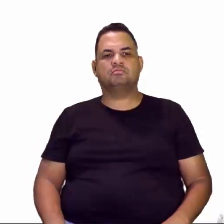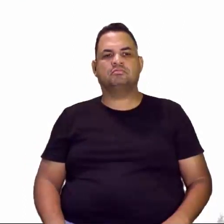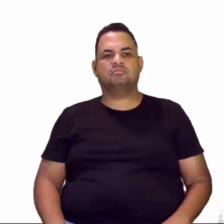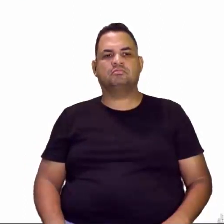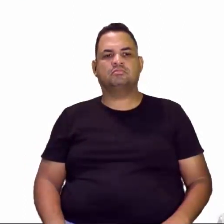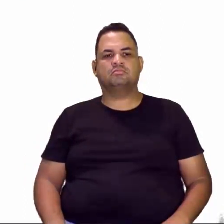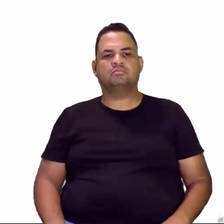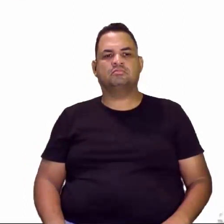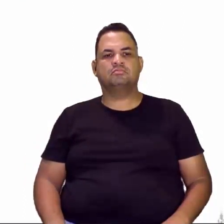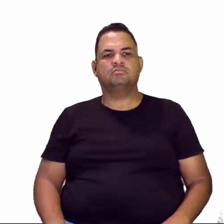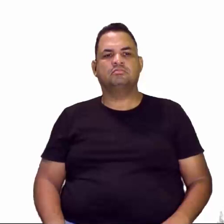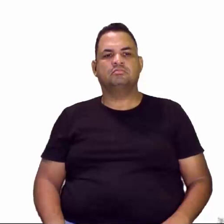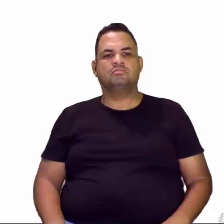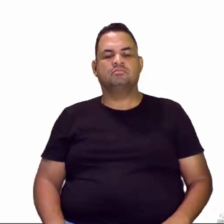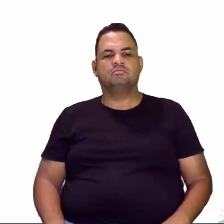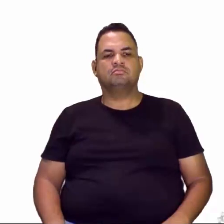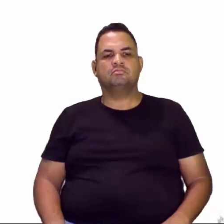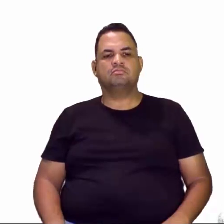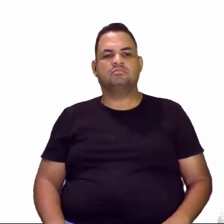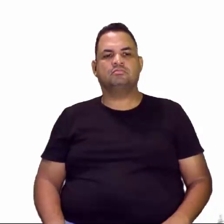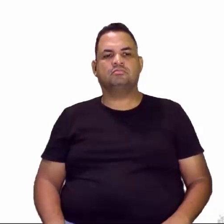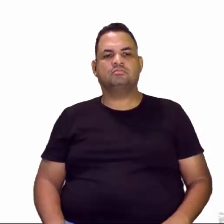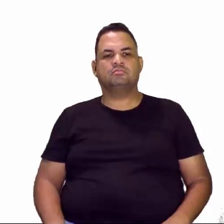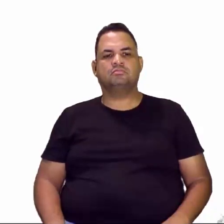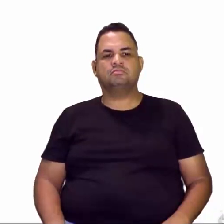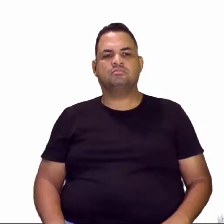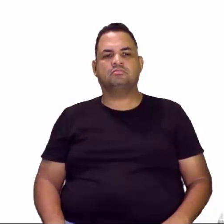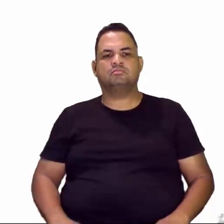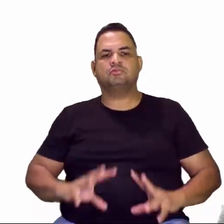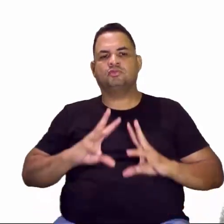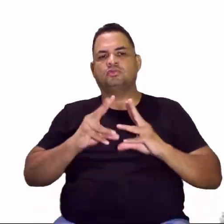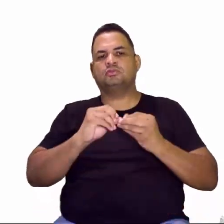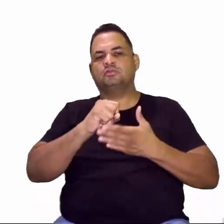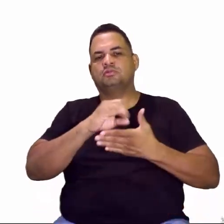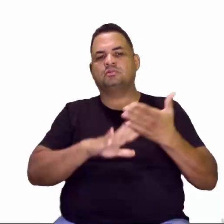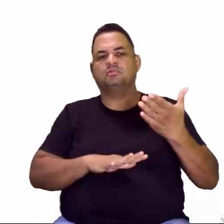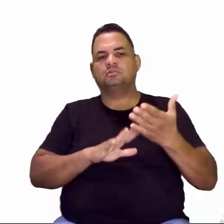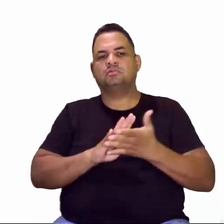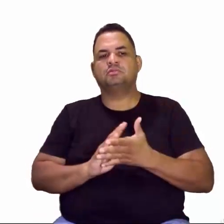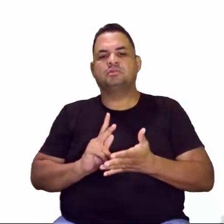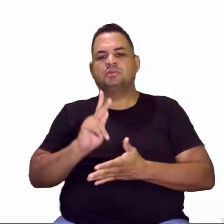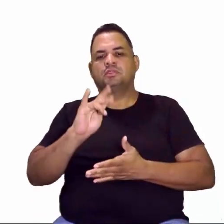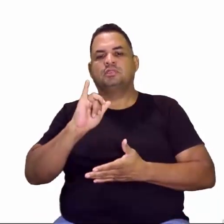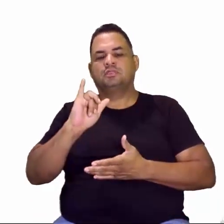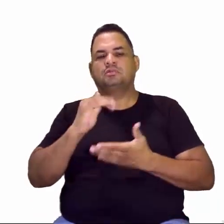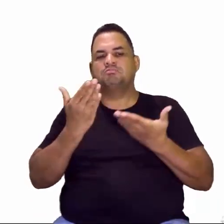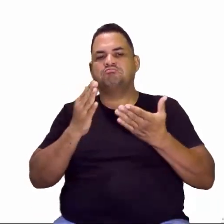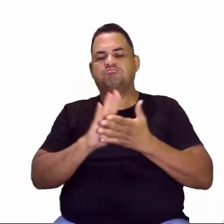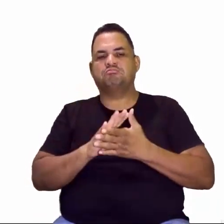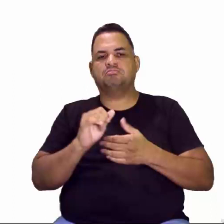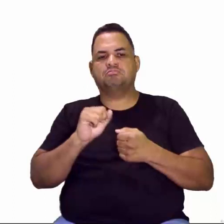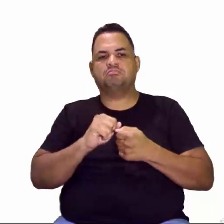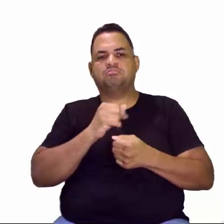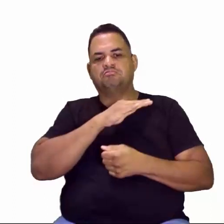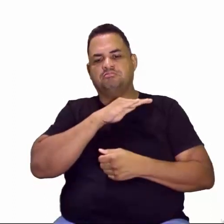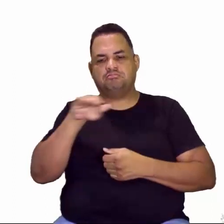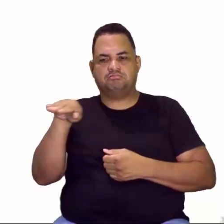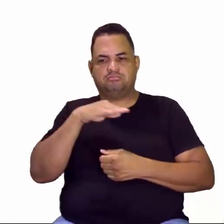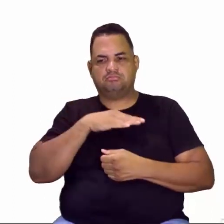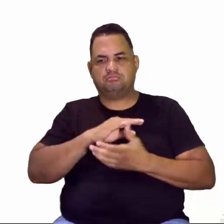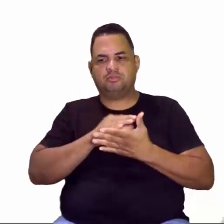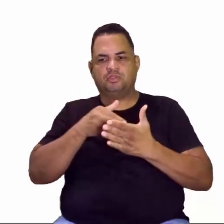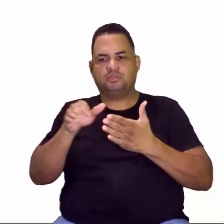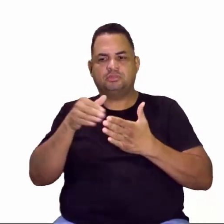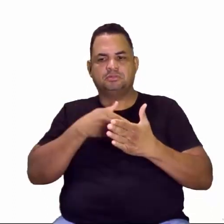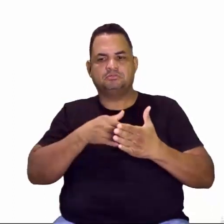nas alternativas. Toda alternativa que não for correspondente à fórmula que a gente acabou de fazer, você pode cortar aí que